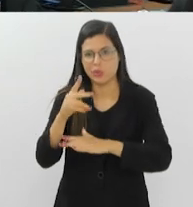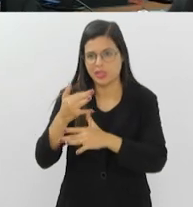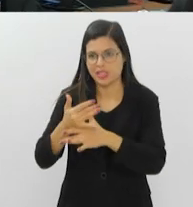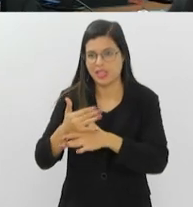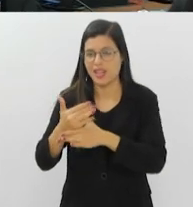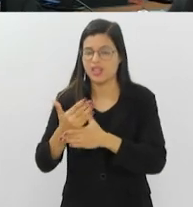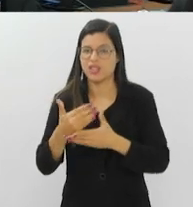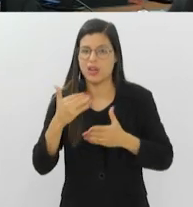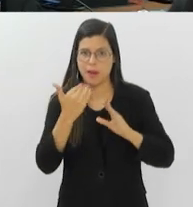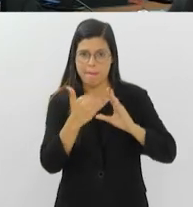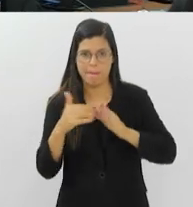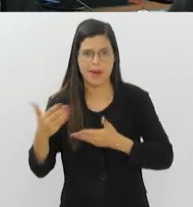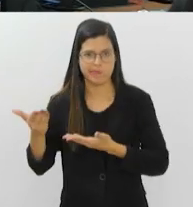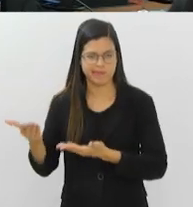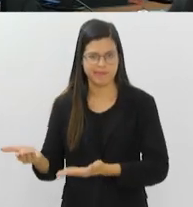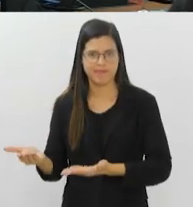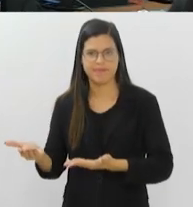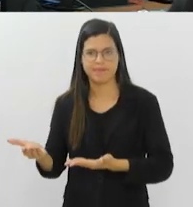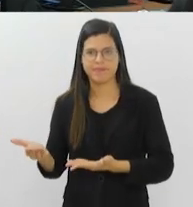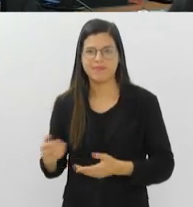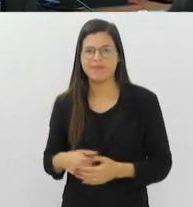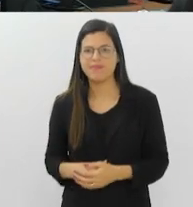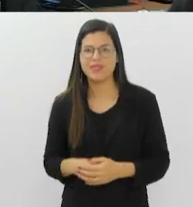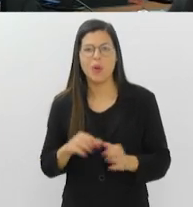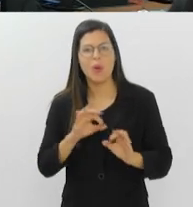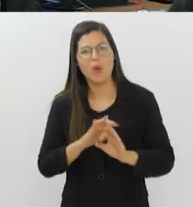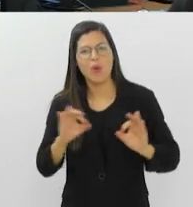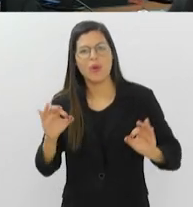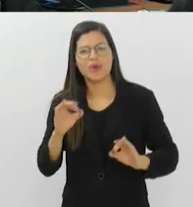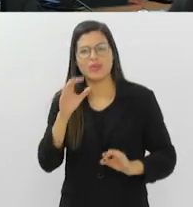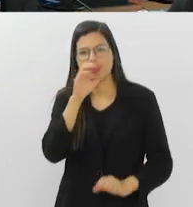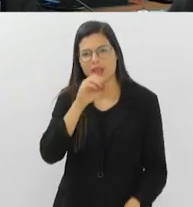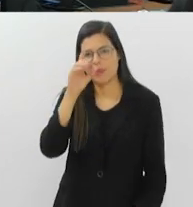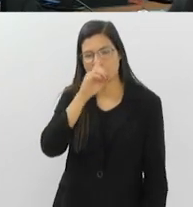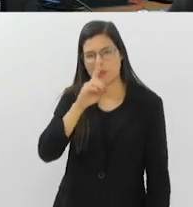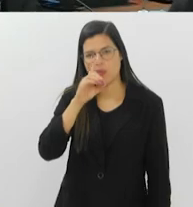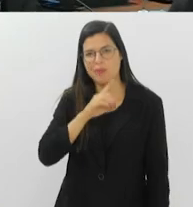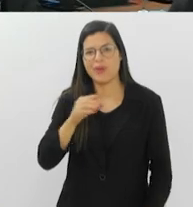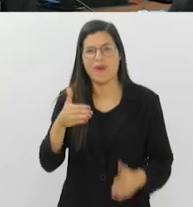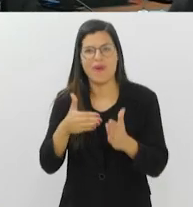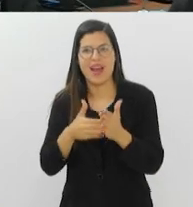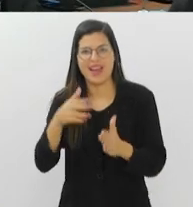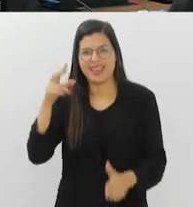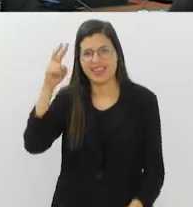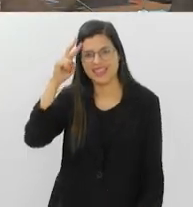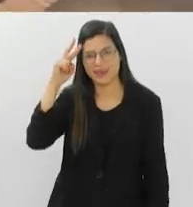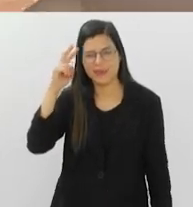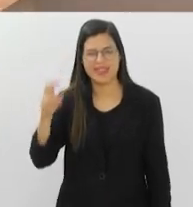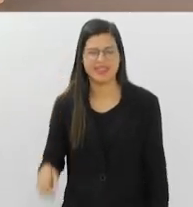arrobaalerja.rj.gov.br. Um ótimo final de semana para você e até segunda!